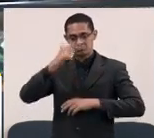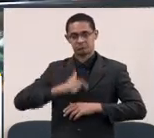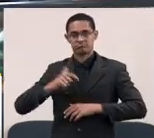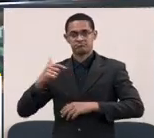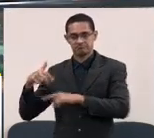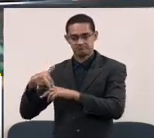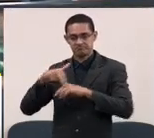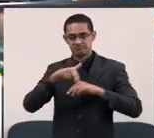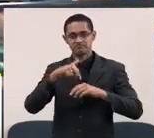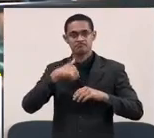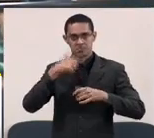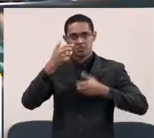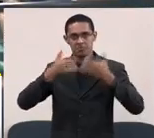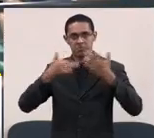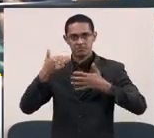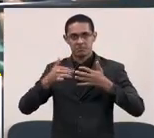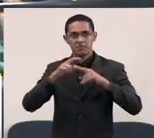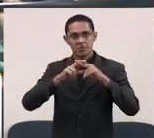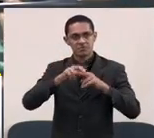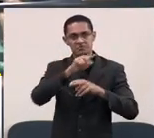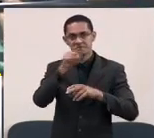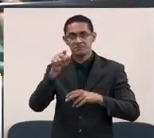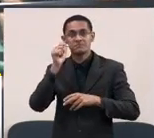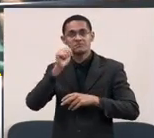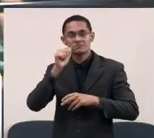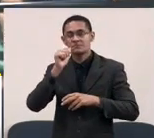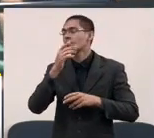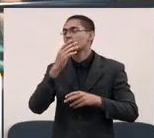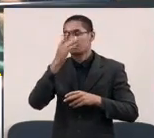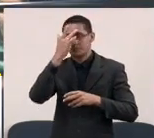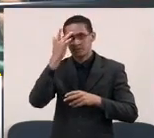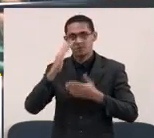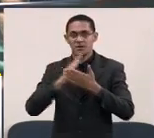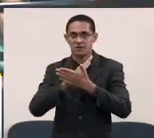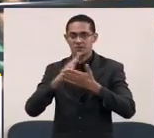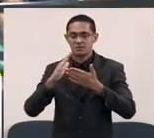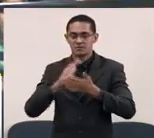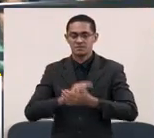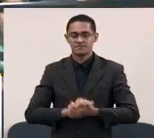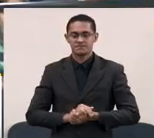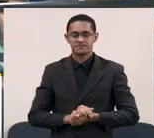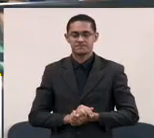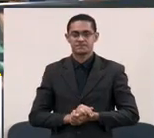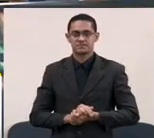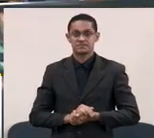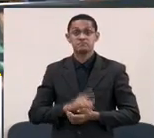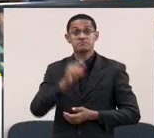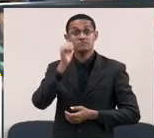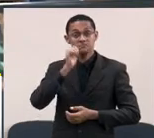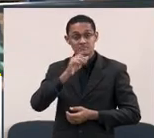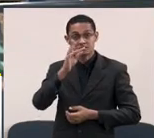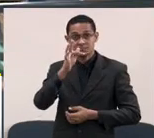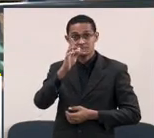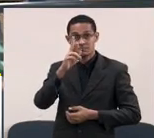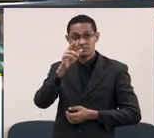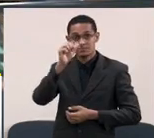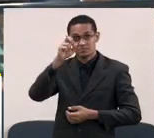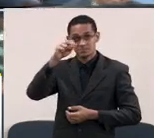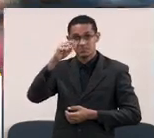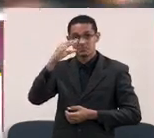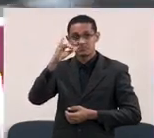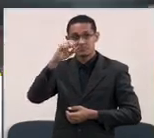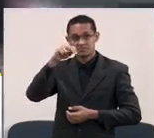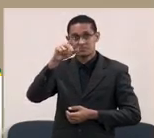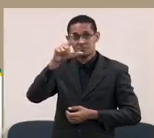hoje aqui nessa tribuna. Eu quero cumprimentar a Francilene, que é